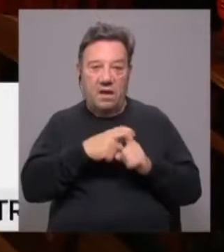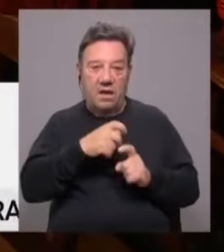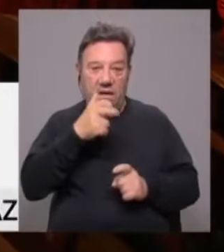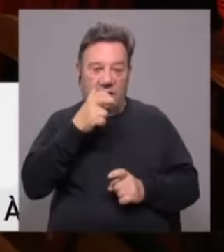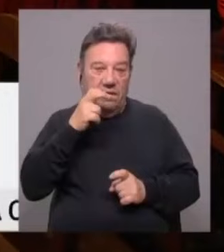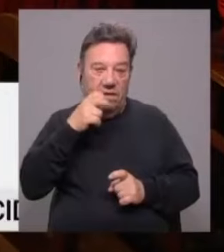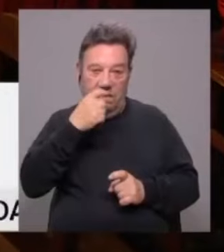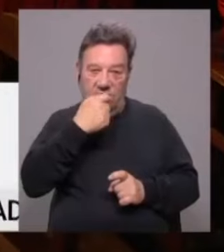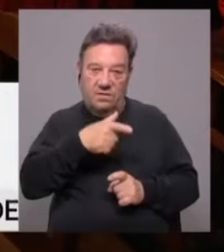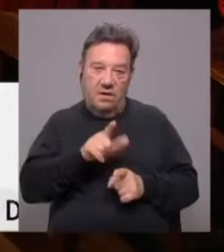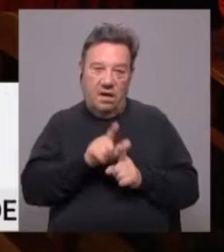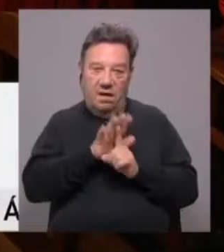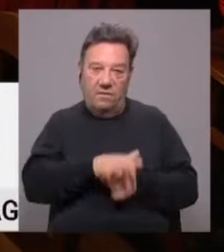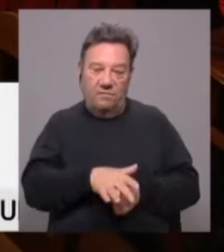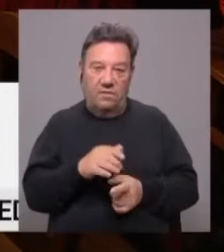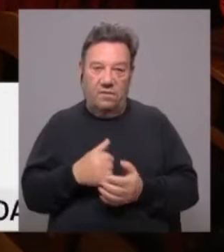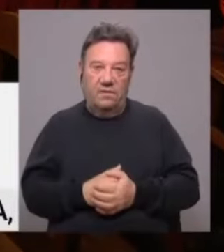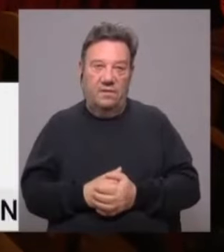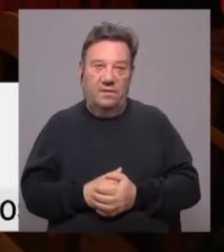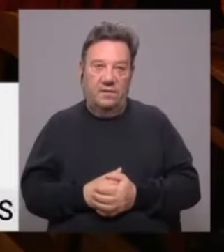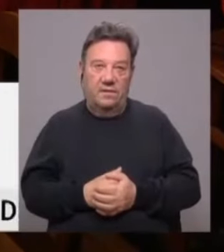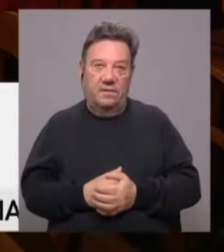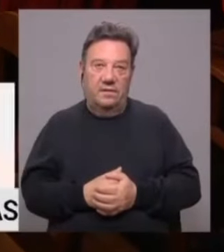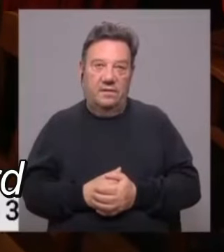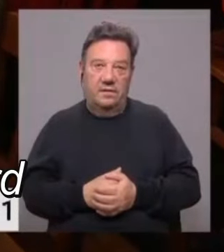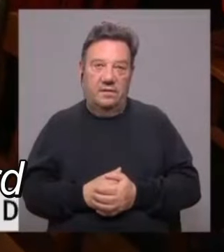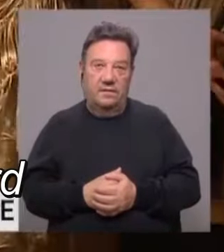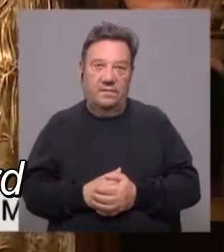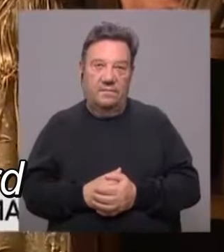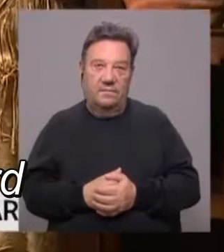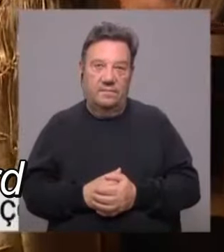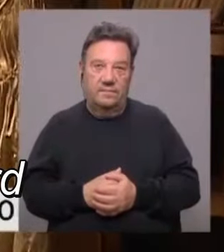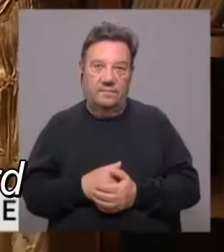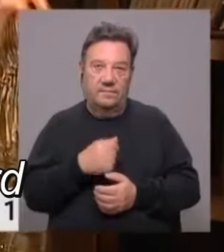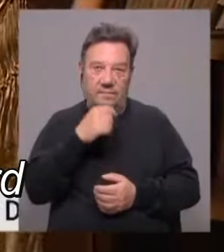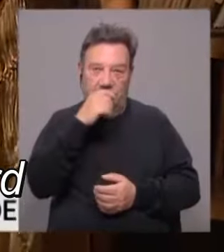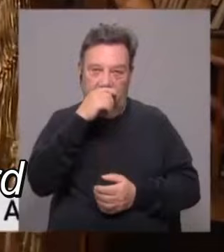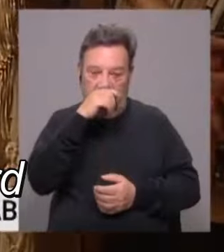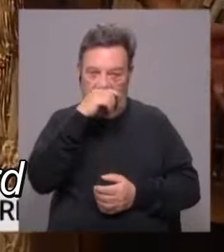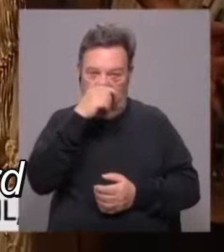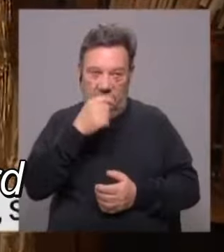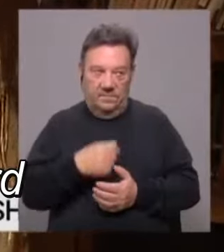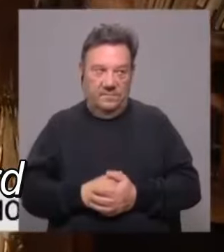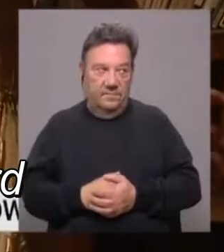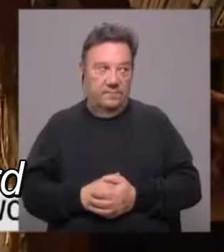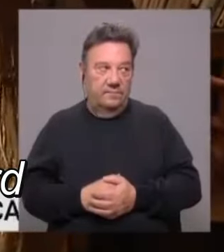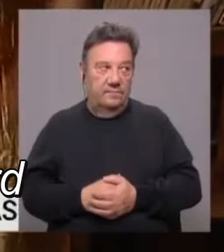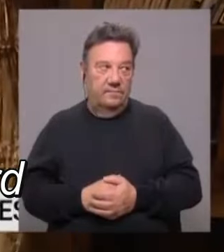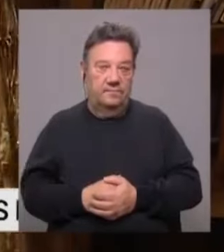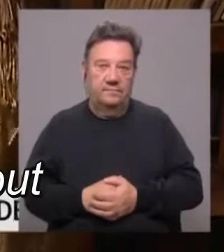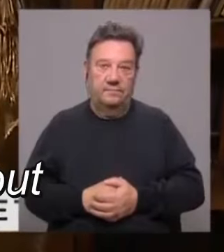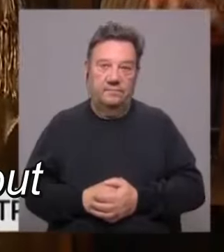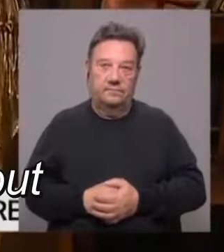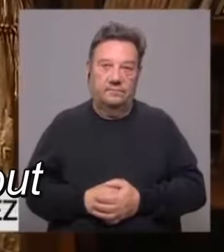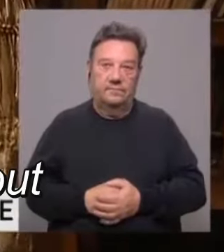Preferes acordar todos os dias ao lado do medo, é isto, Fufu? Todas as manhãs sabes que uma palavra do teu dicionário foi transformada em tabu,